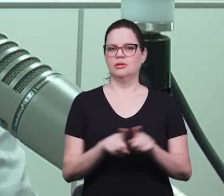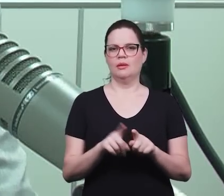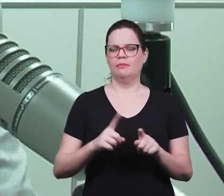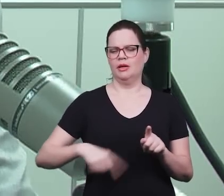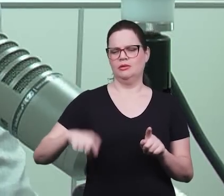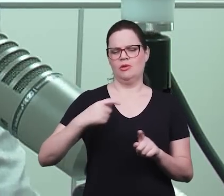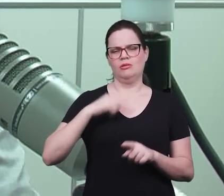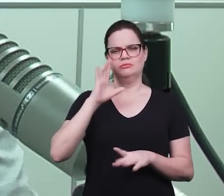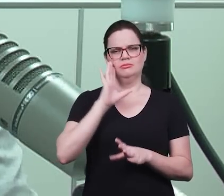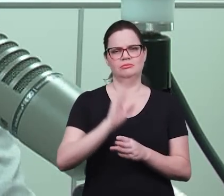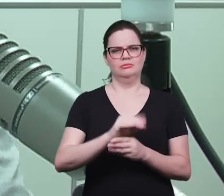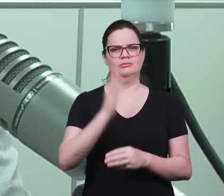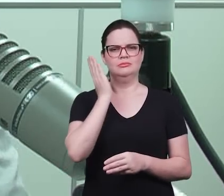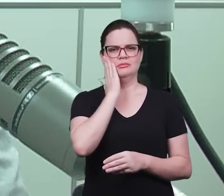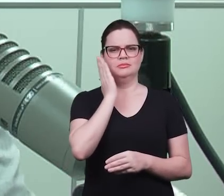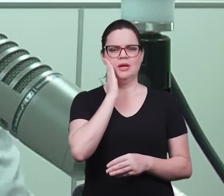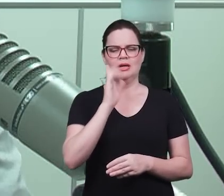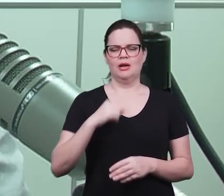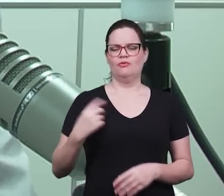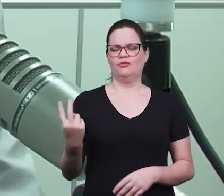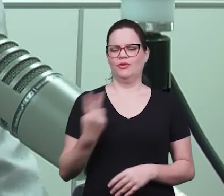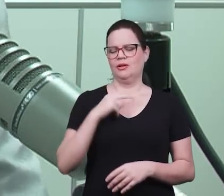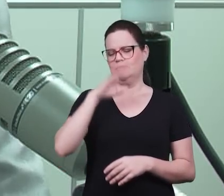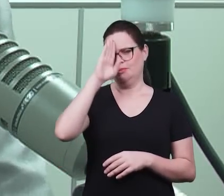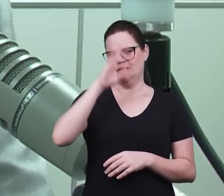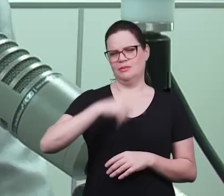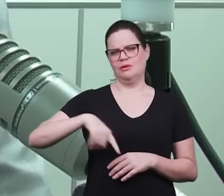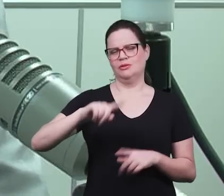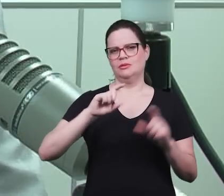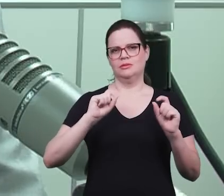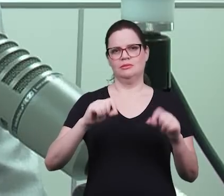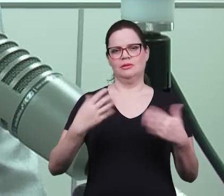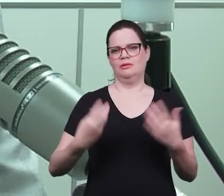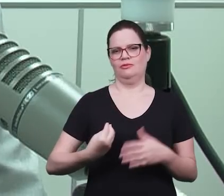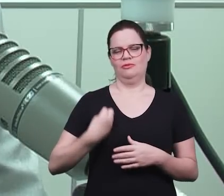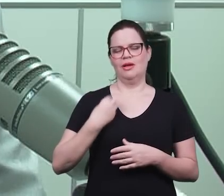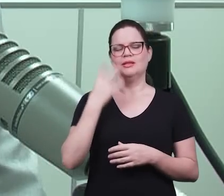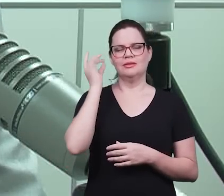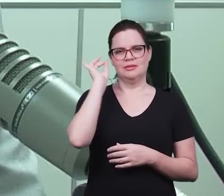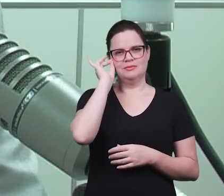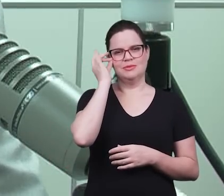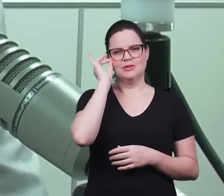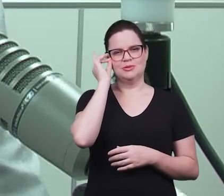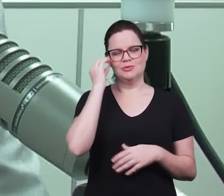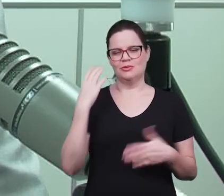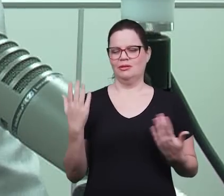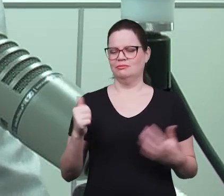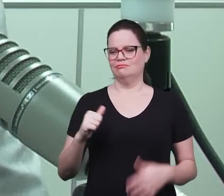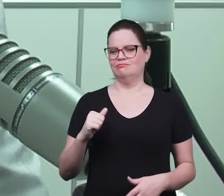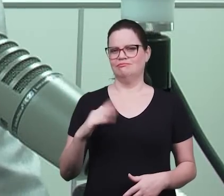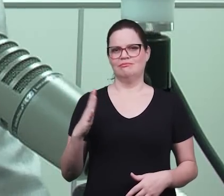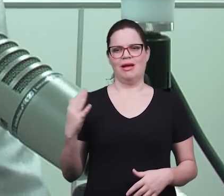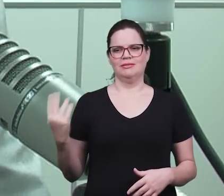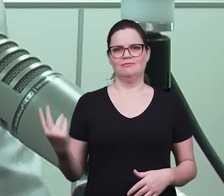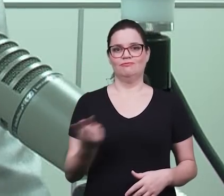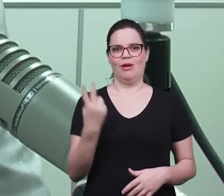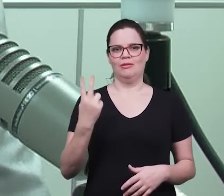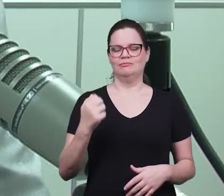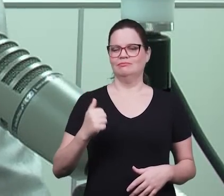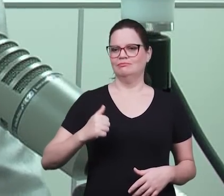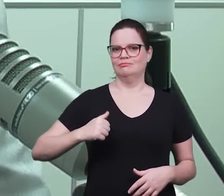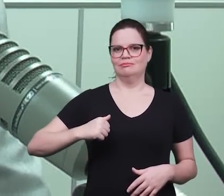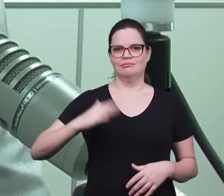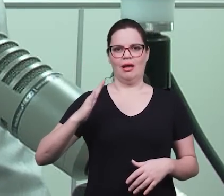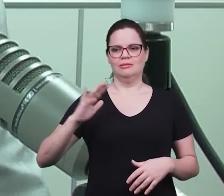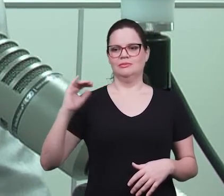é nosso maior valor e nossa maior riqueza, nosso maior bem, que